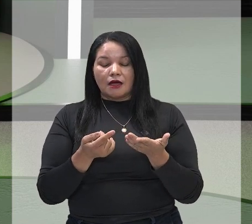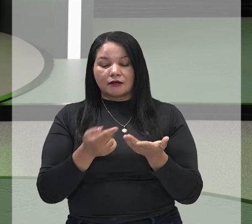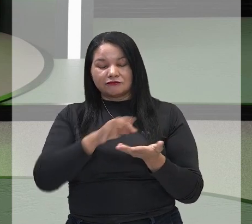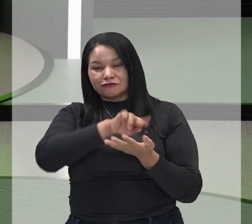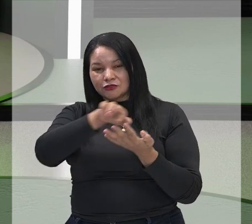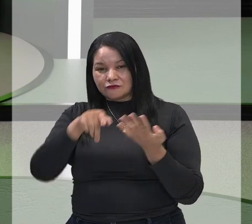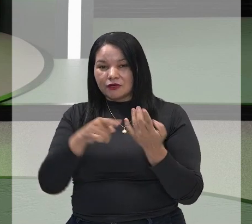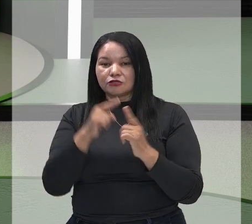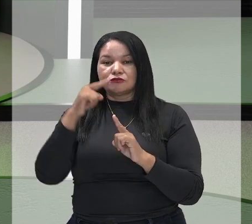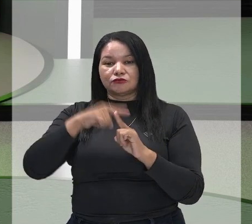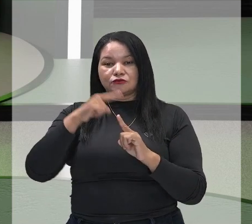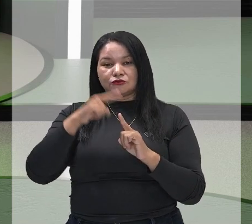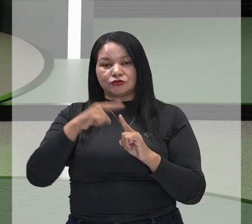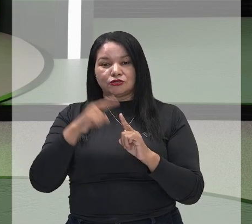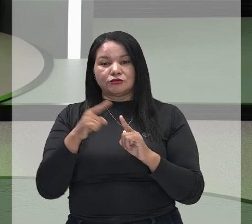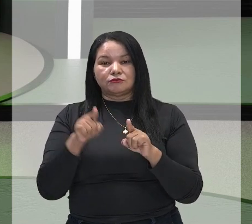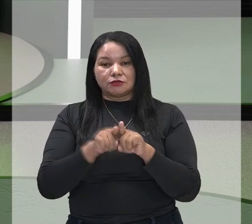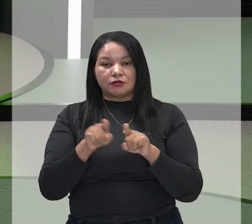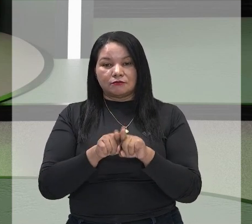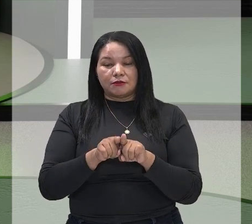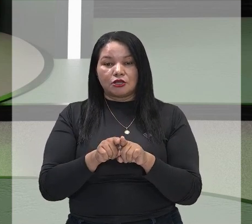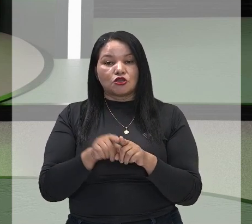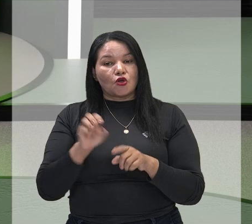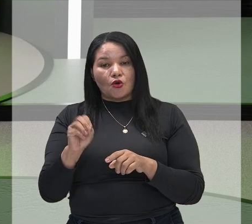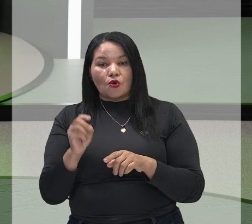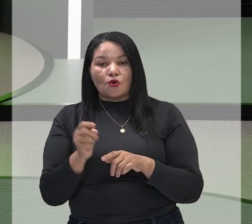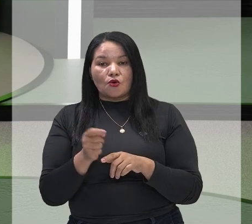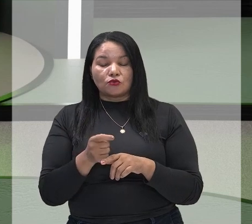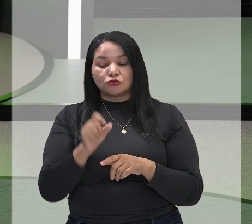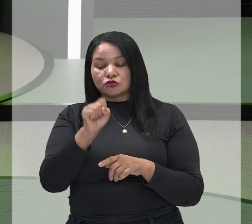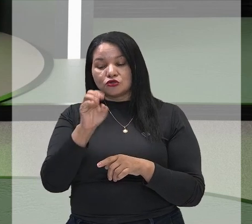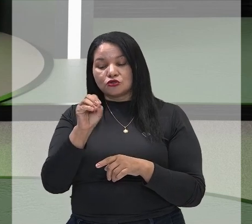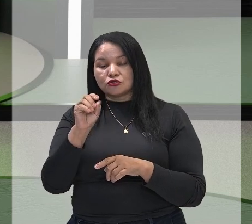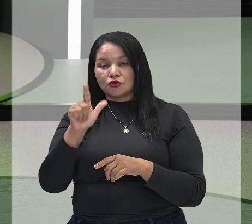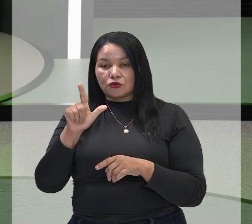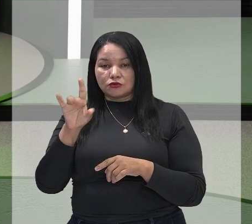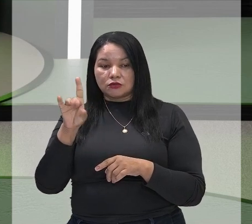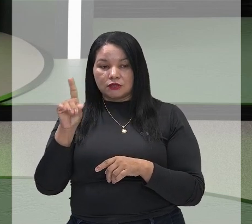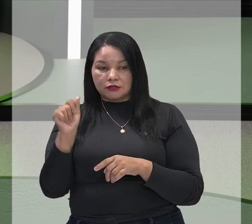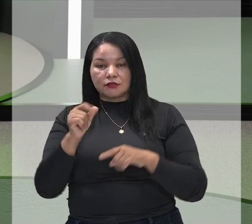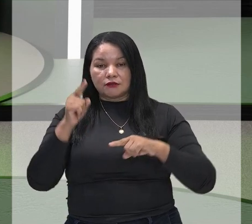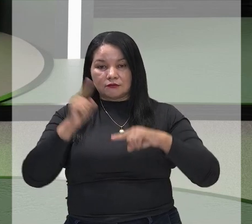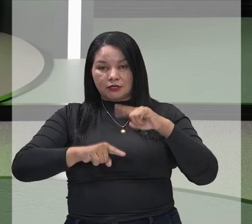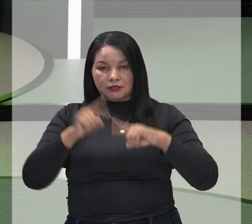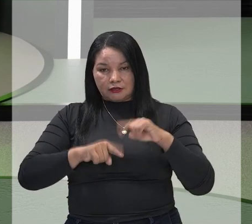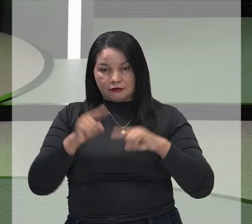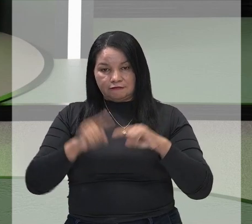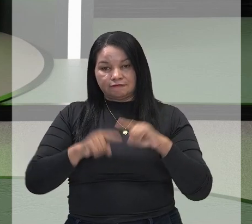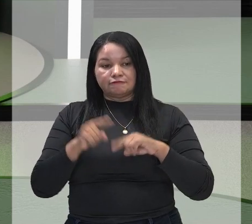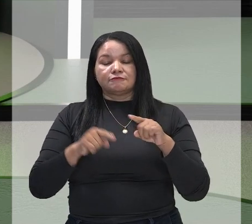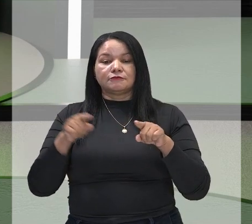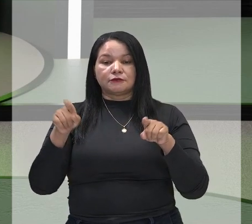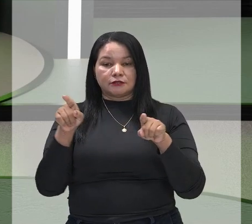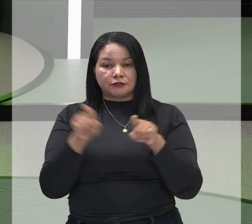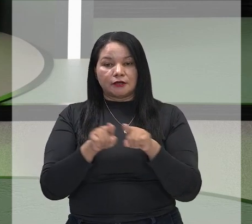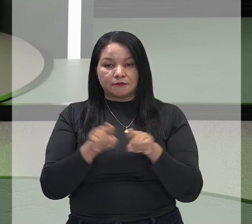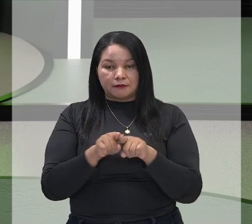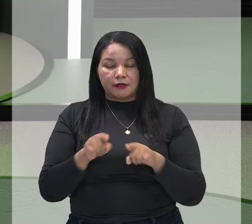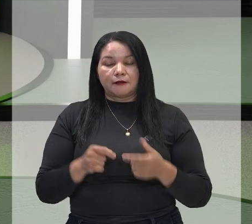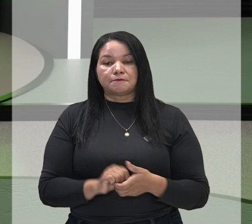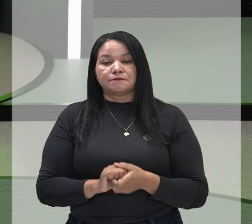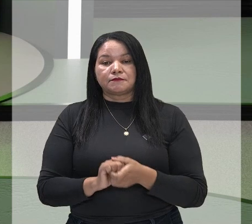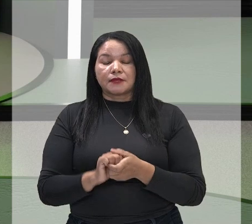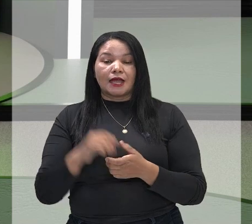certo? Na máquina de solda, né? Nós queremos uma grande quantidade de calor